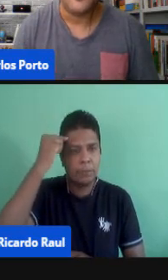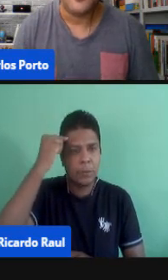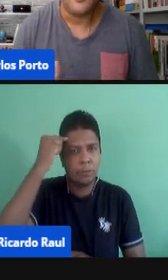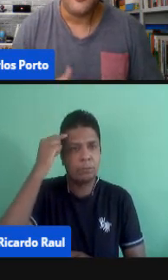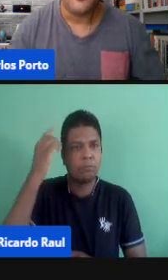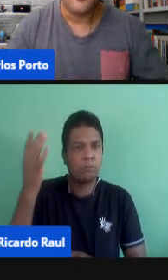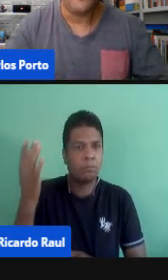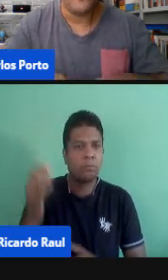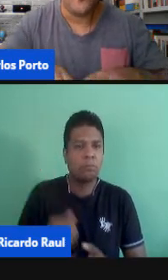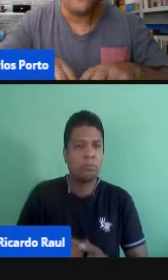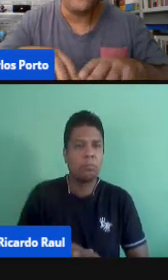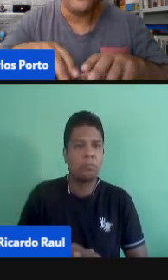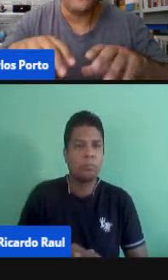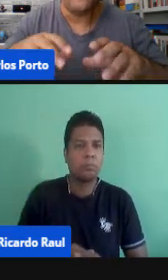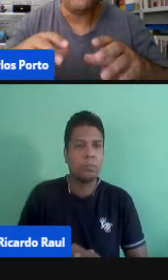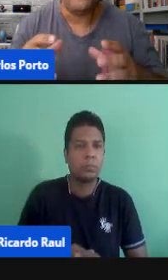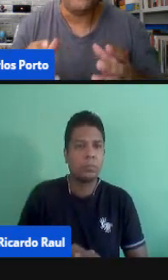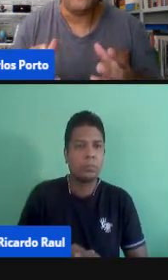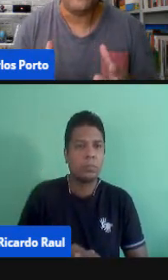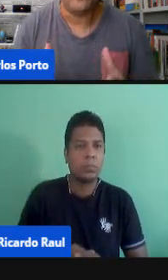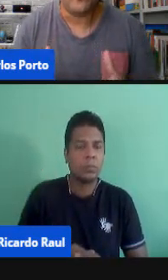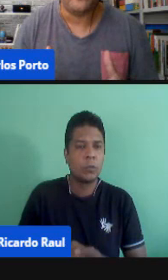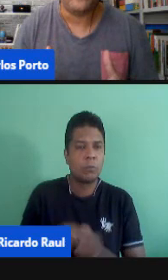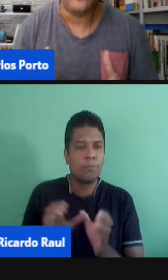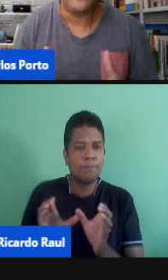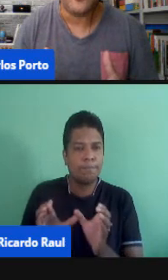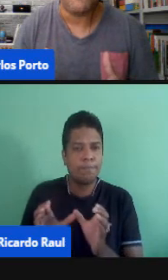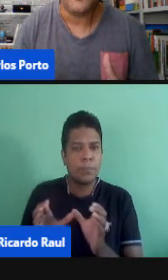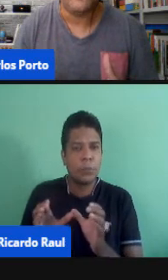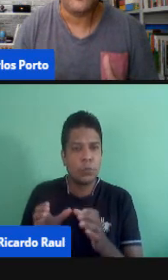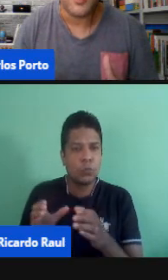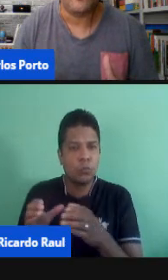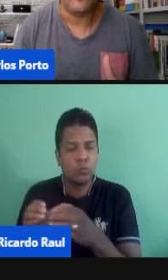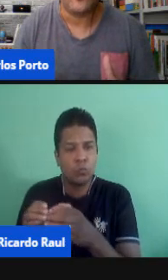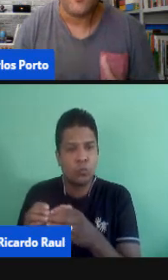generalizar, né? E o conjunto de todos esses